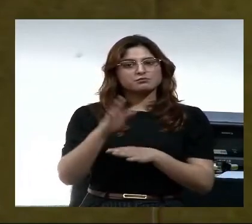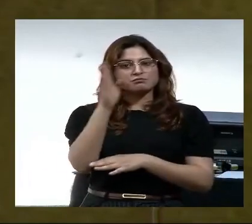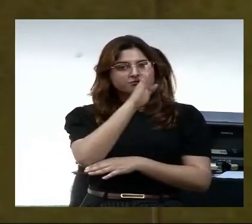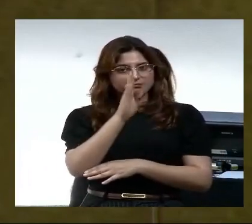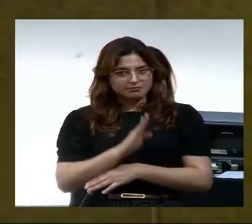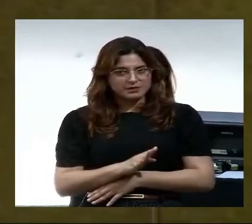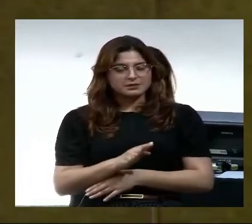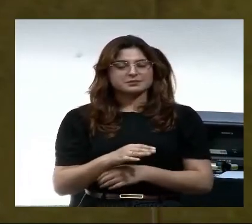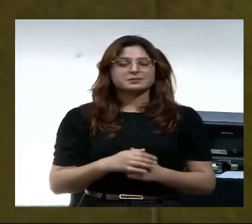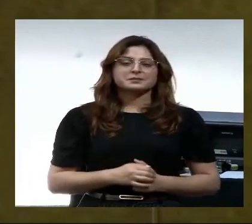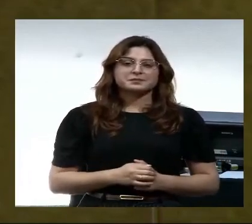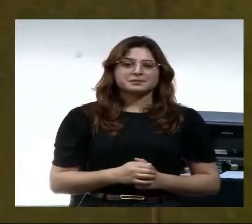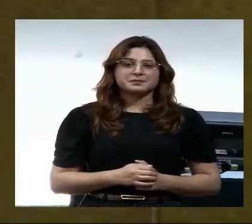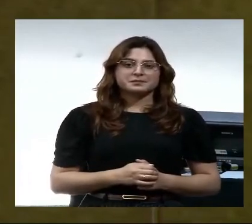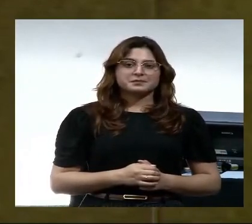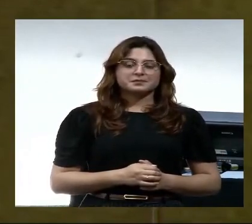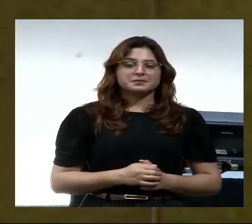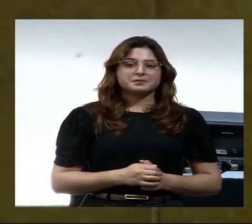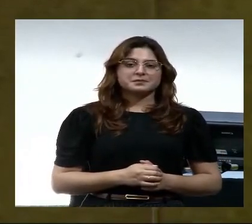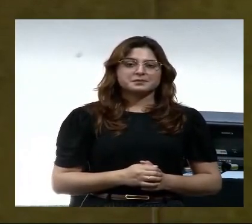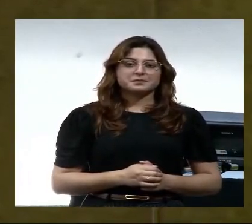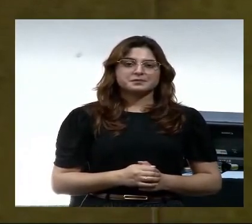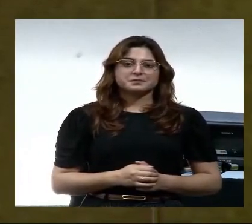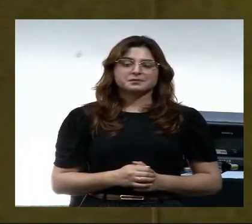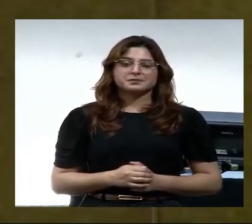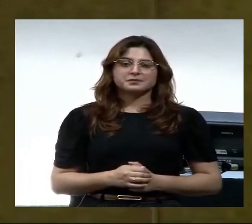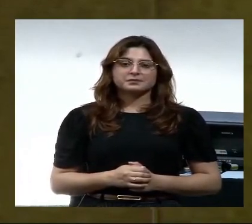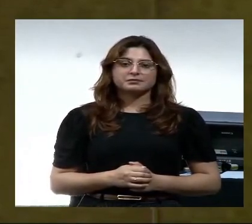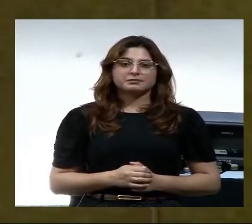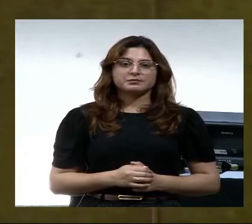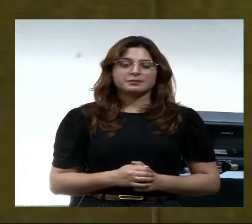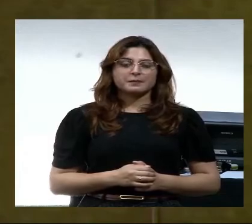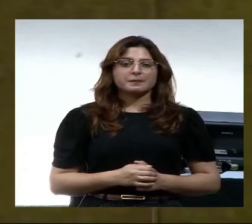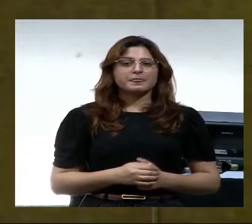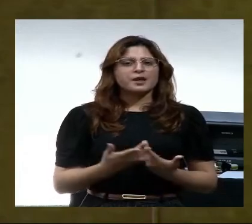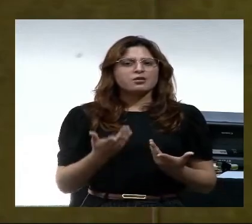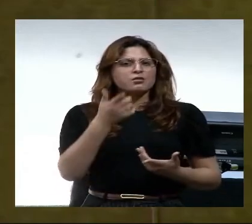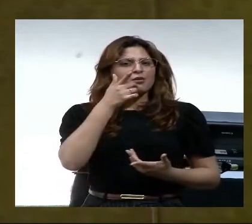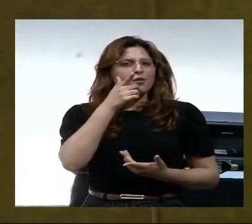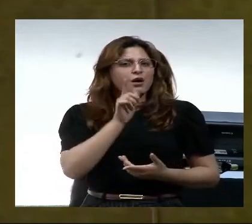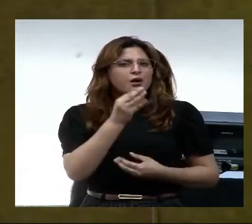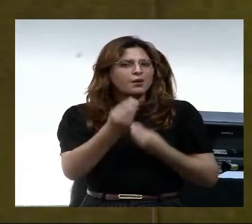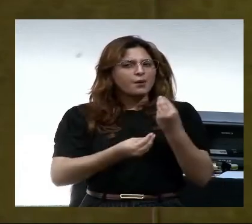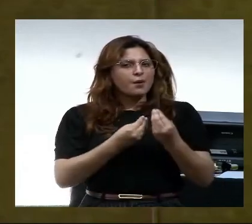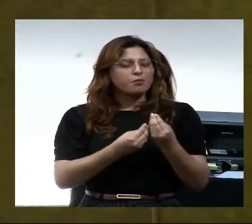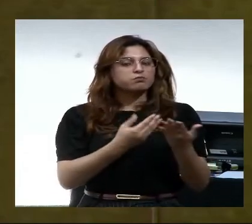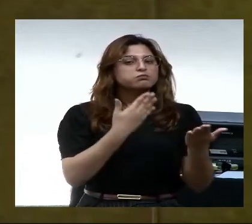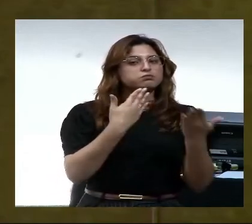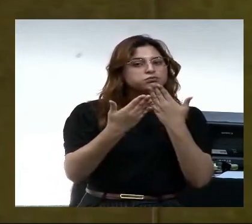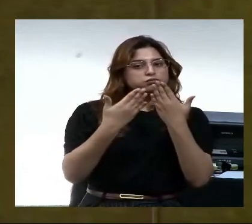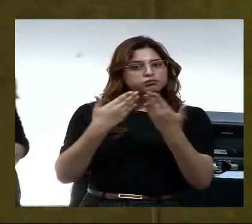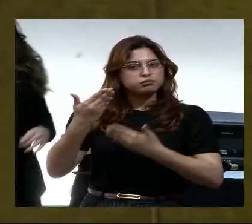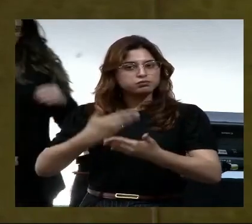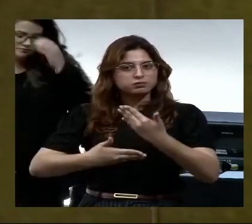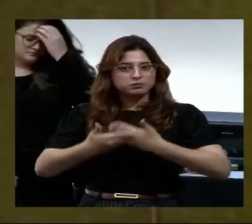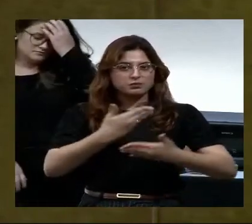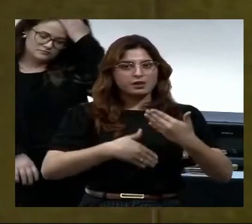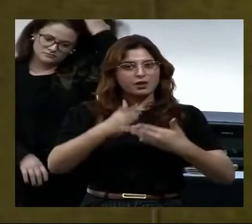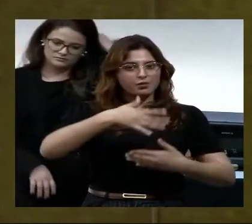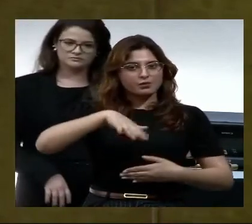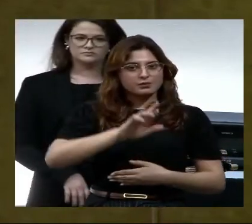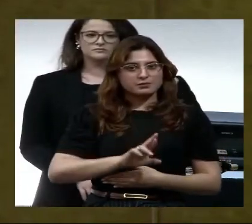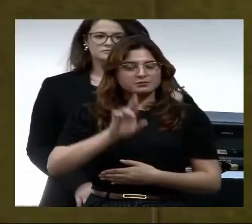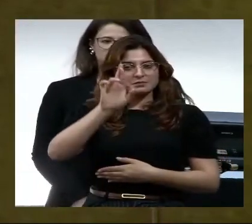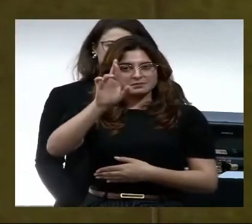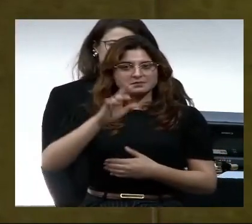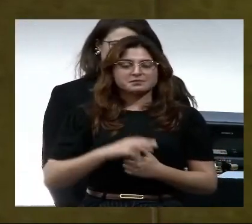interesses da profissão com a defesa das prerrogativas. Para isso, manteremos também diálogo constante e participativo com os representantes